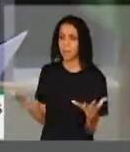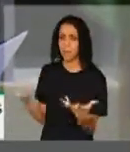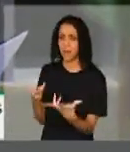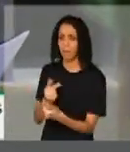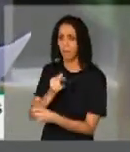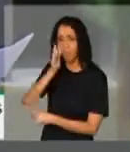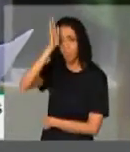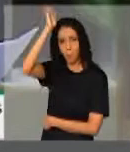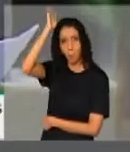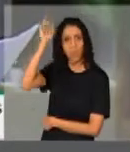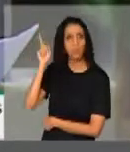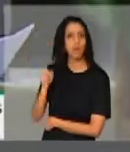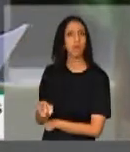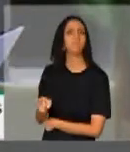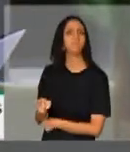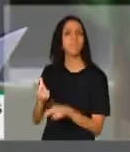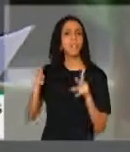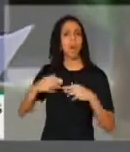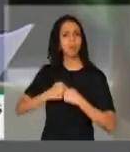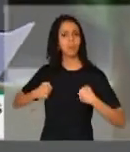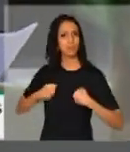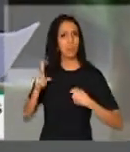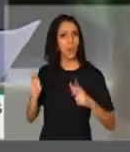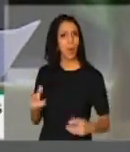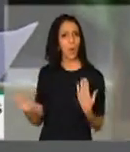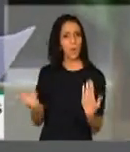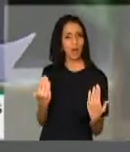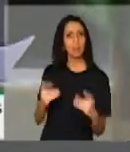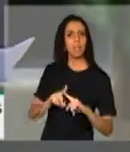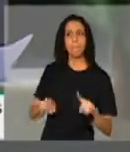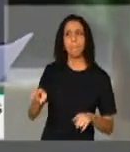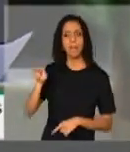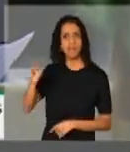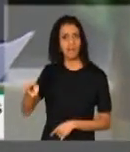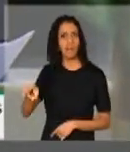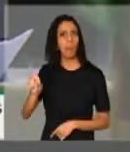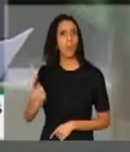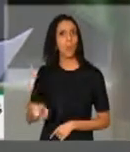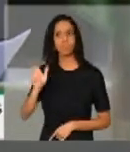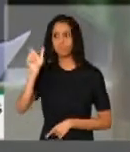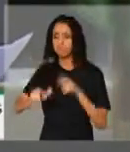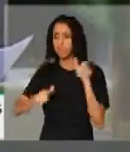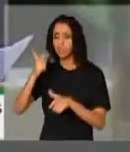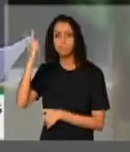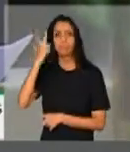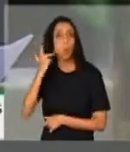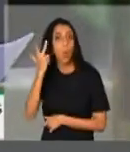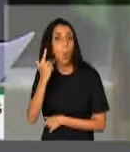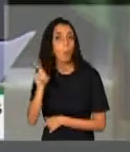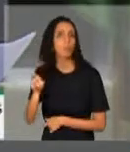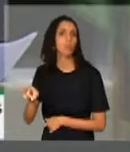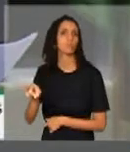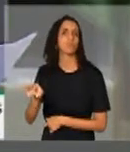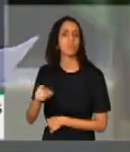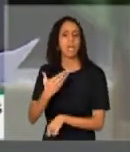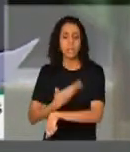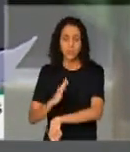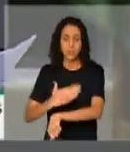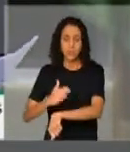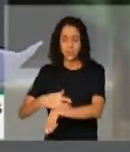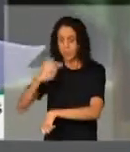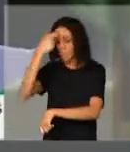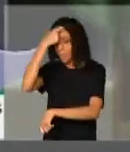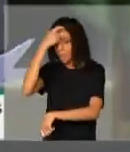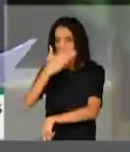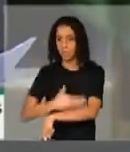exercida não por super homem mas cidadãos comuns e abnegados que treino corpo ea mente para assegurar a assistência